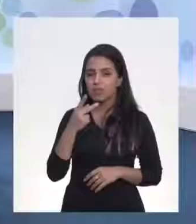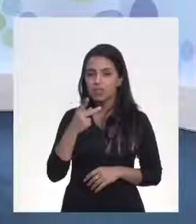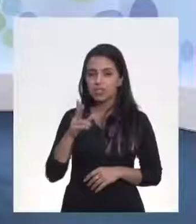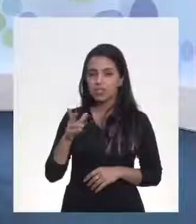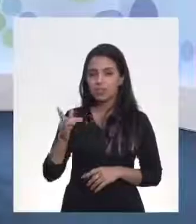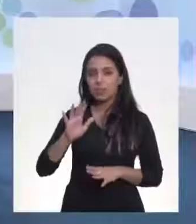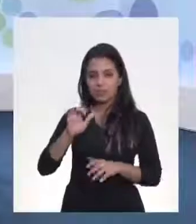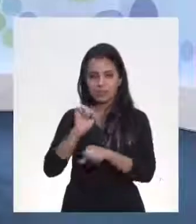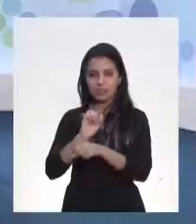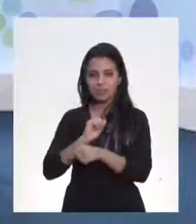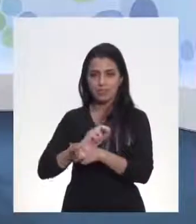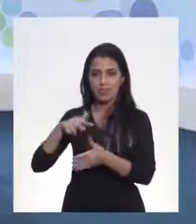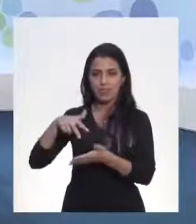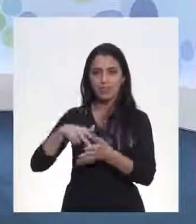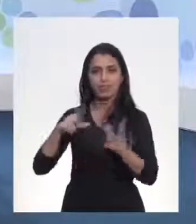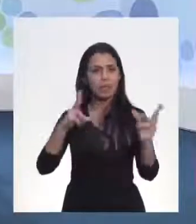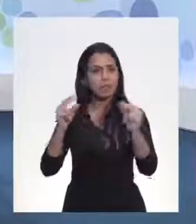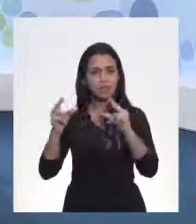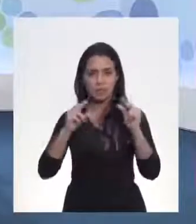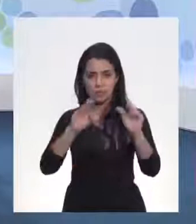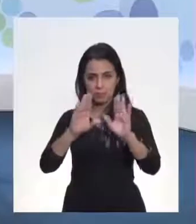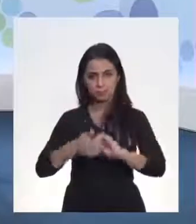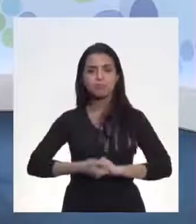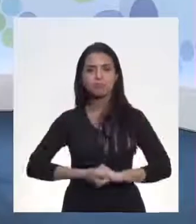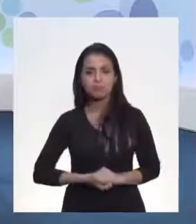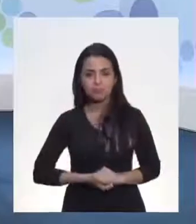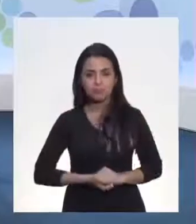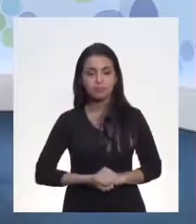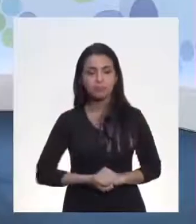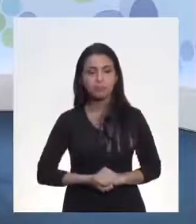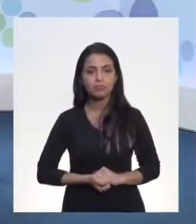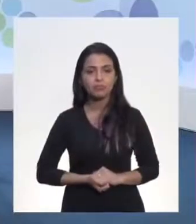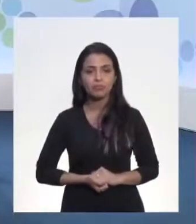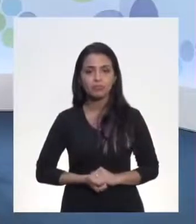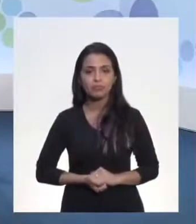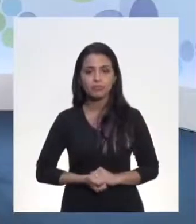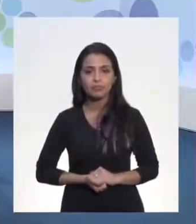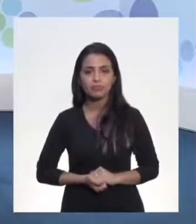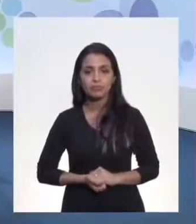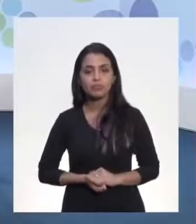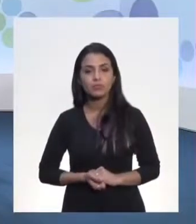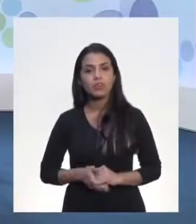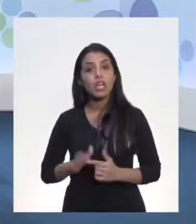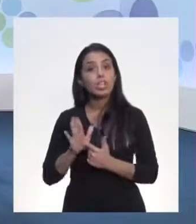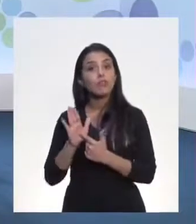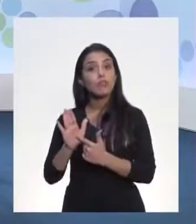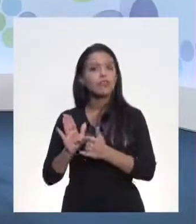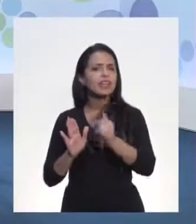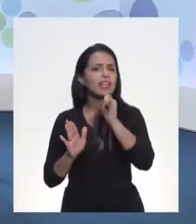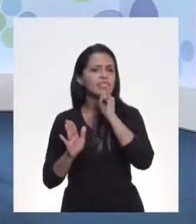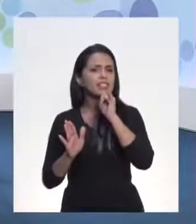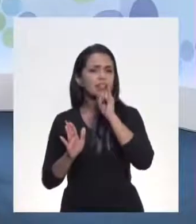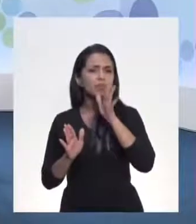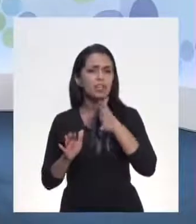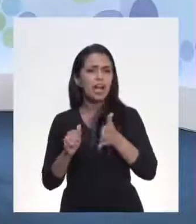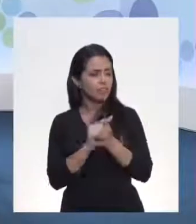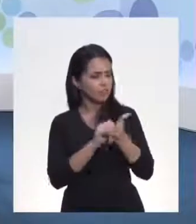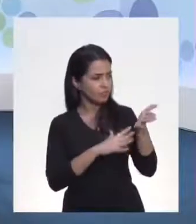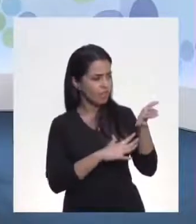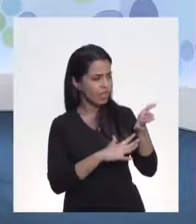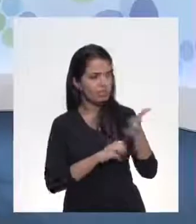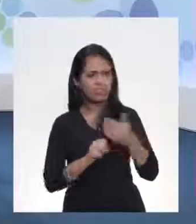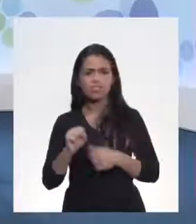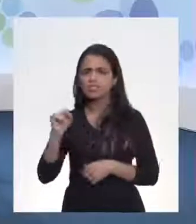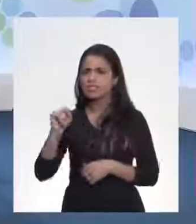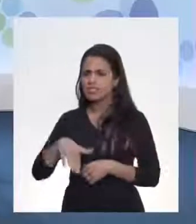vou até levantar um pouquinho. Fala. O que porque você- eu já vou que você partir. pensou? Já vou partir para os exemplos, para os Exercícios? bora